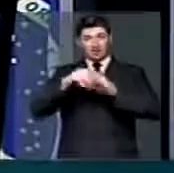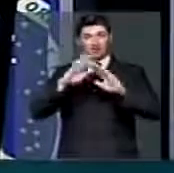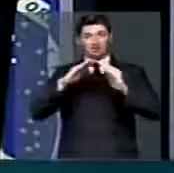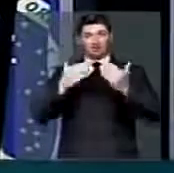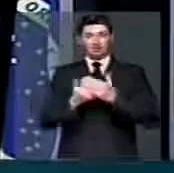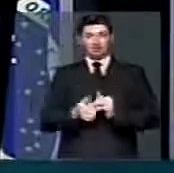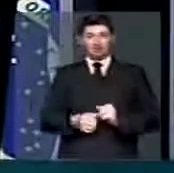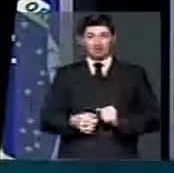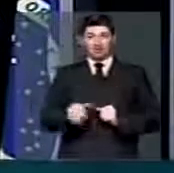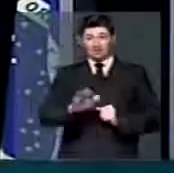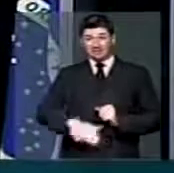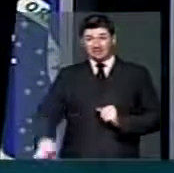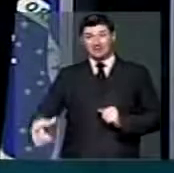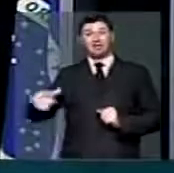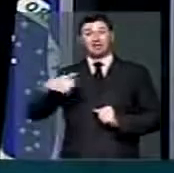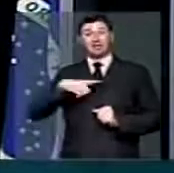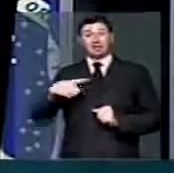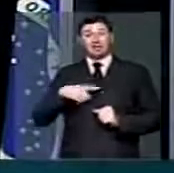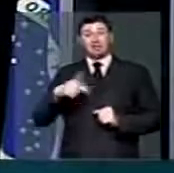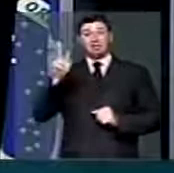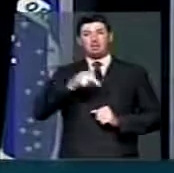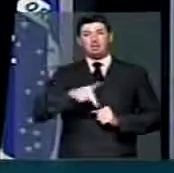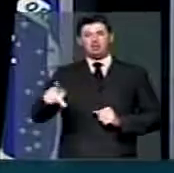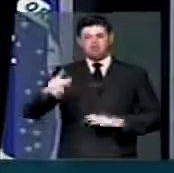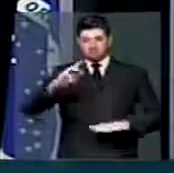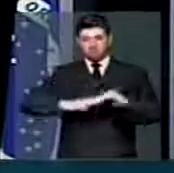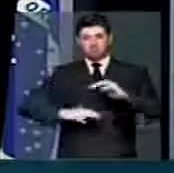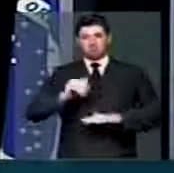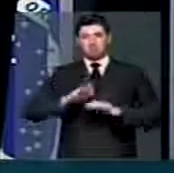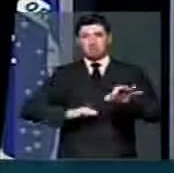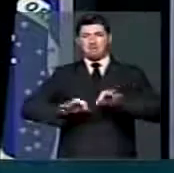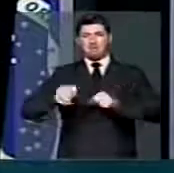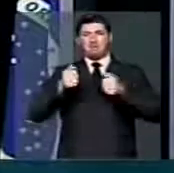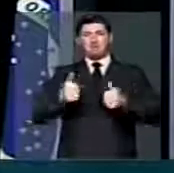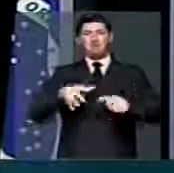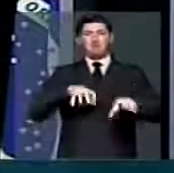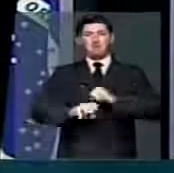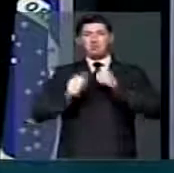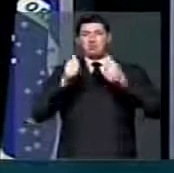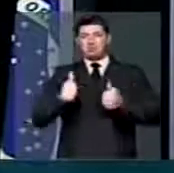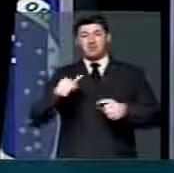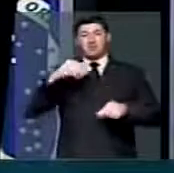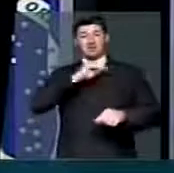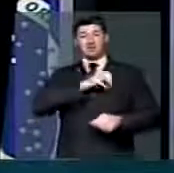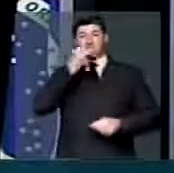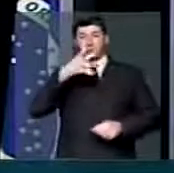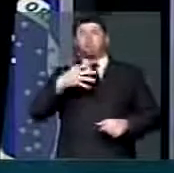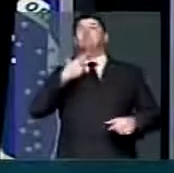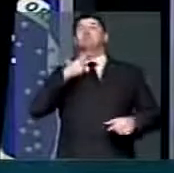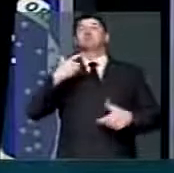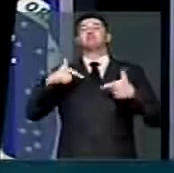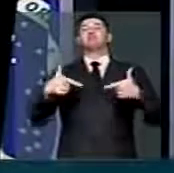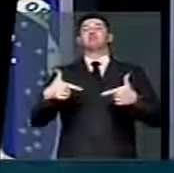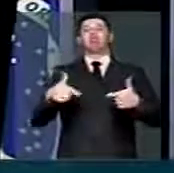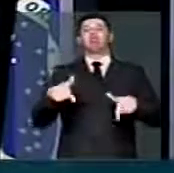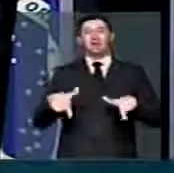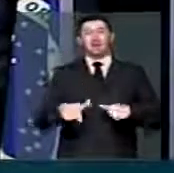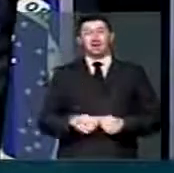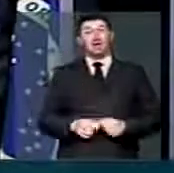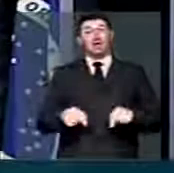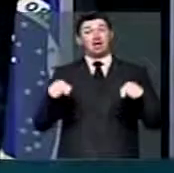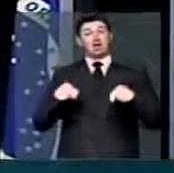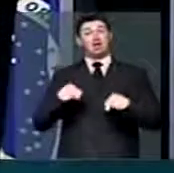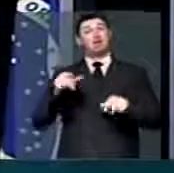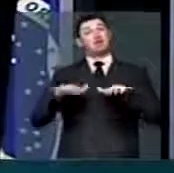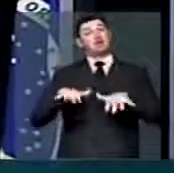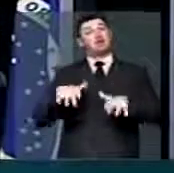escolas, que as crianças brasileiras têm professores bem preparados e bem pagos e motivados. Esta